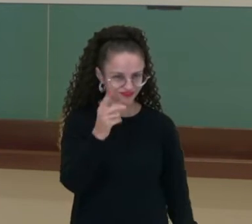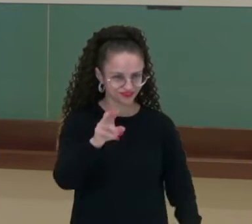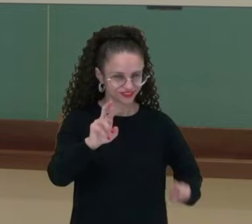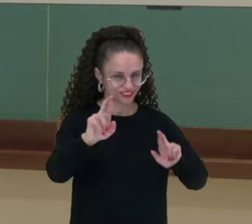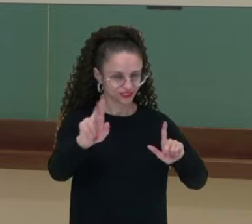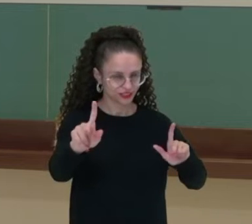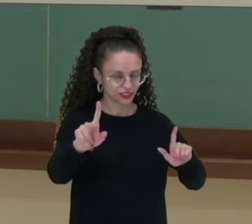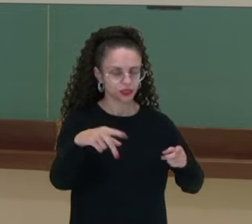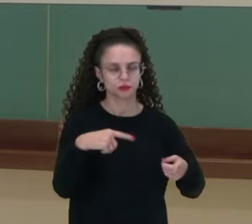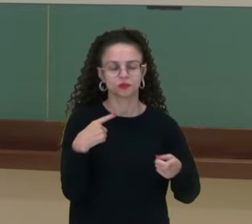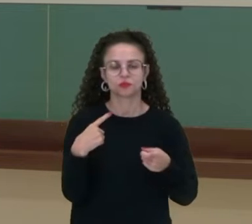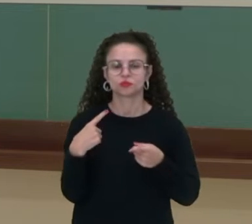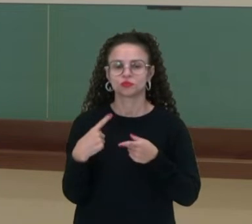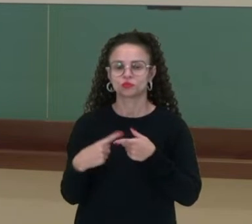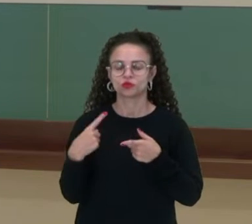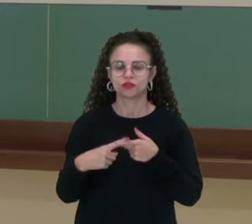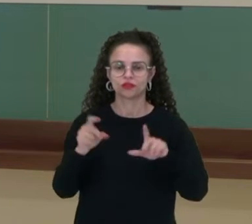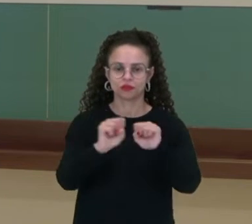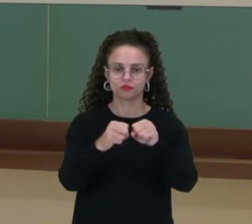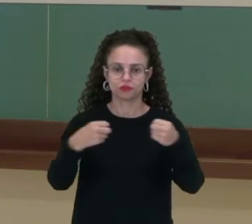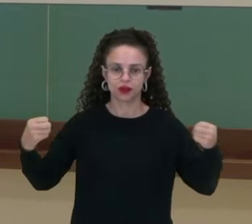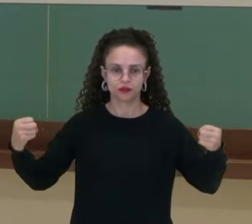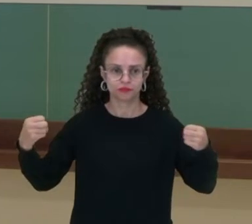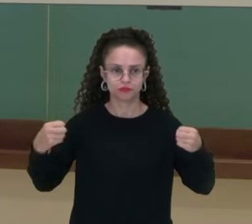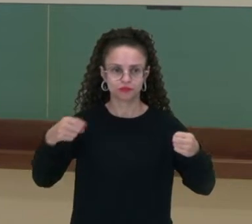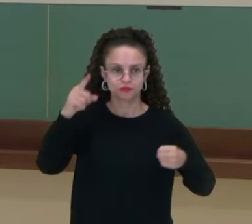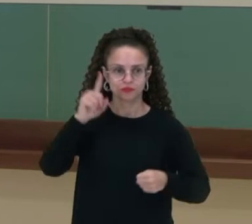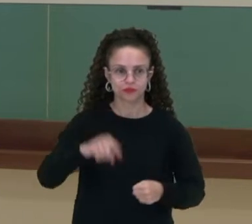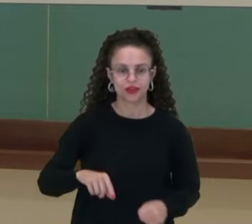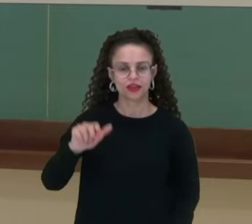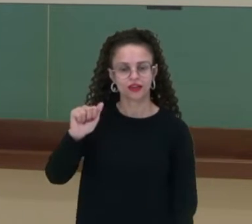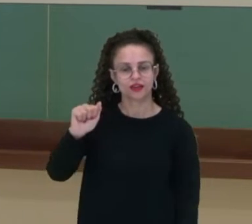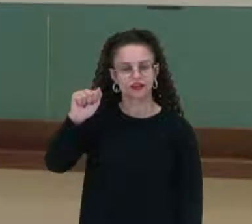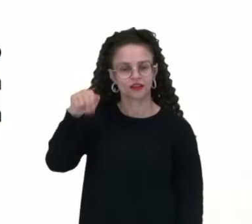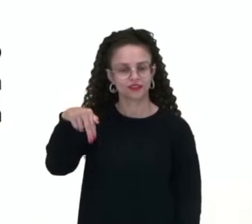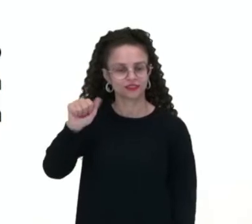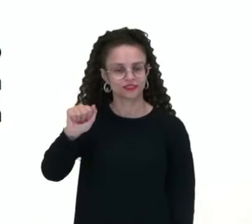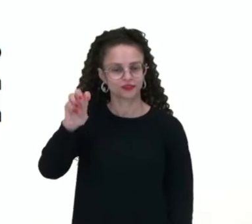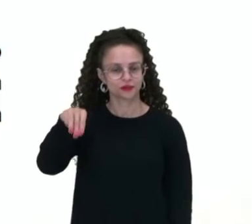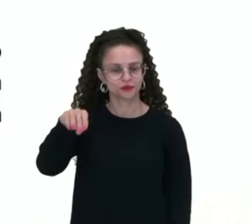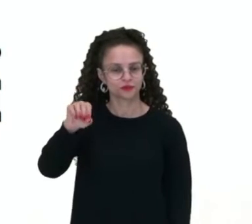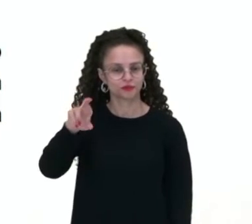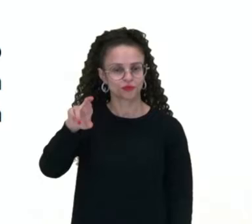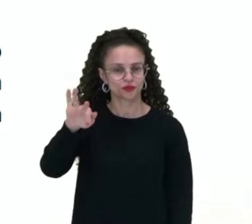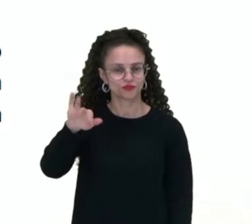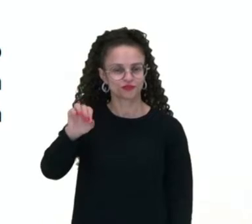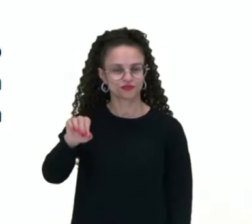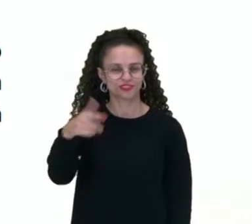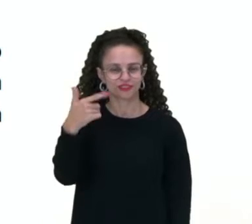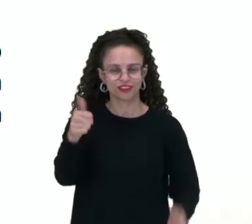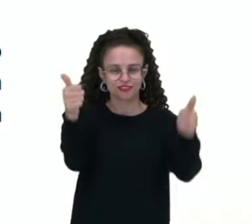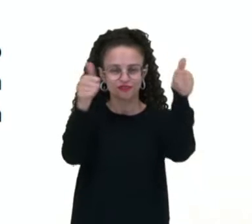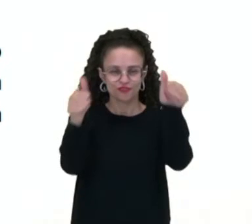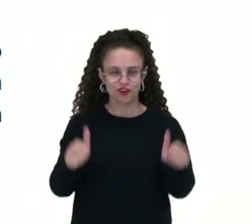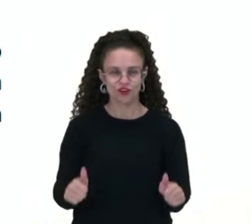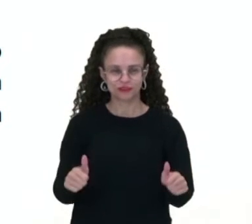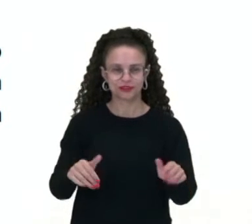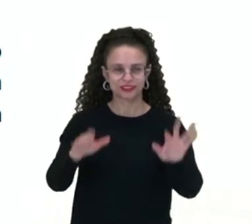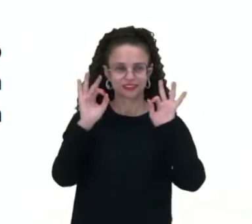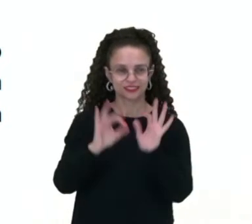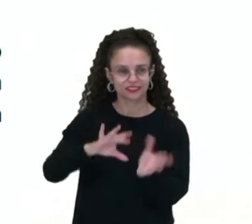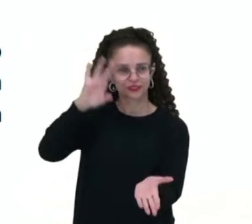primeira vista. Por quê? Porque é um mapa do tipo anamorfo, ou seja, ele é sem forma, né, sem a forma